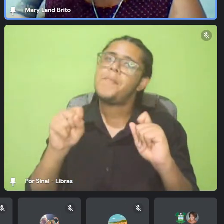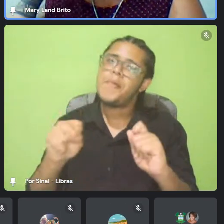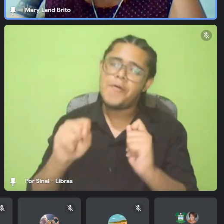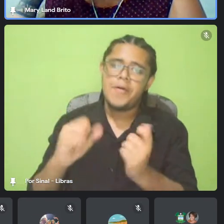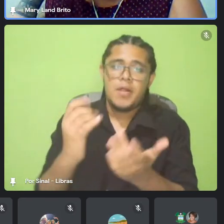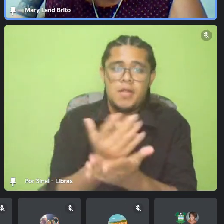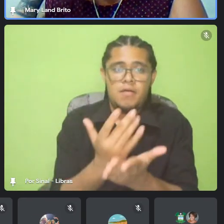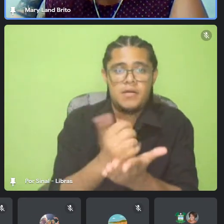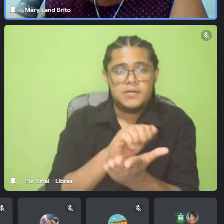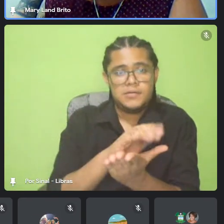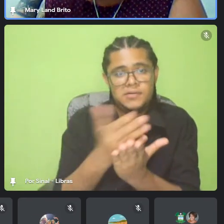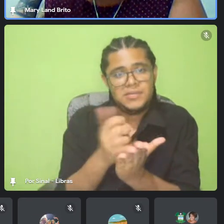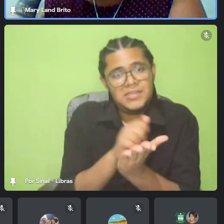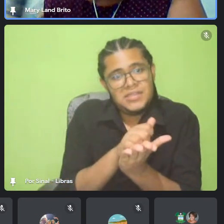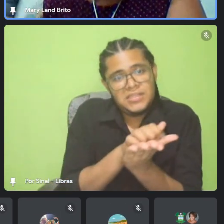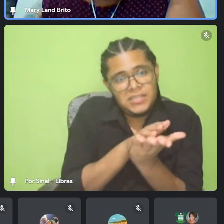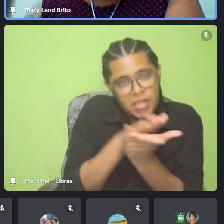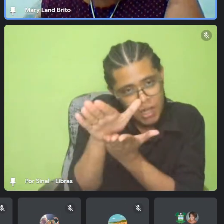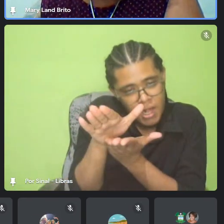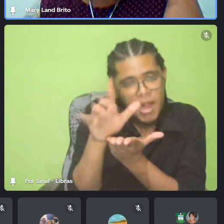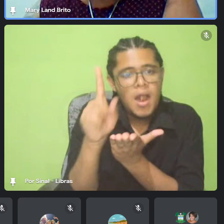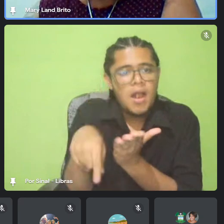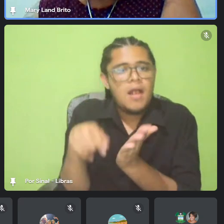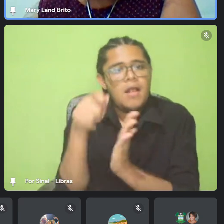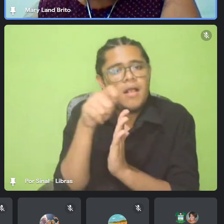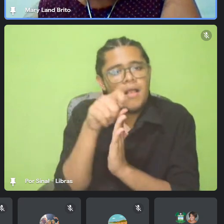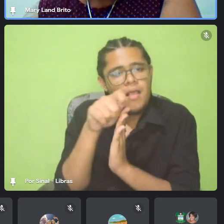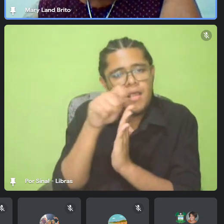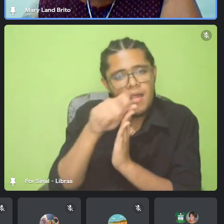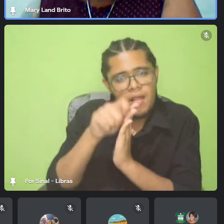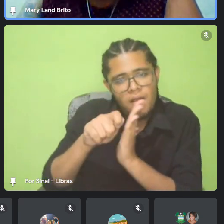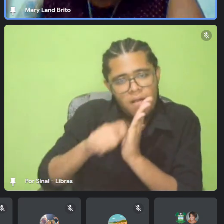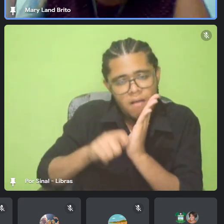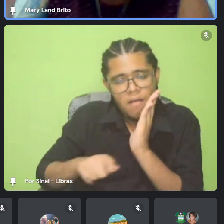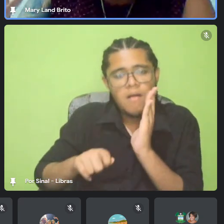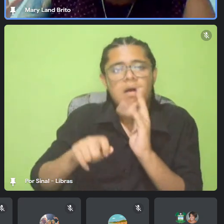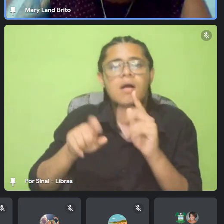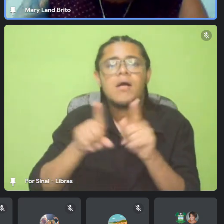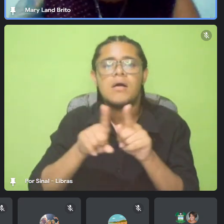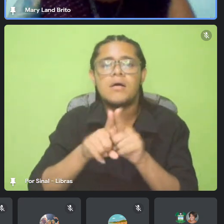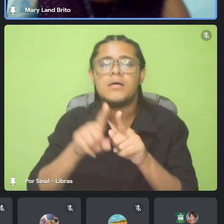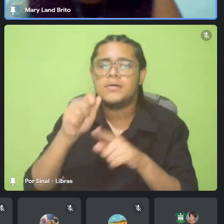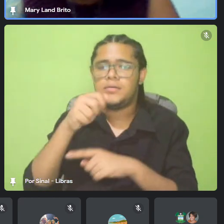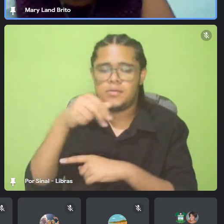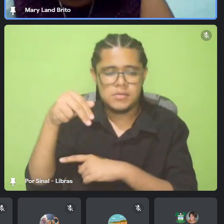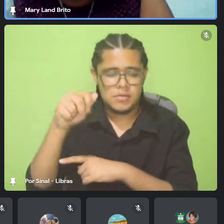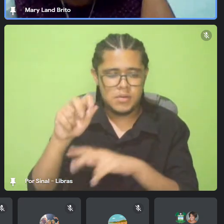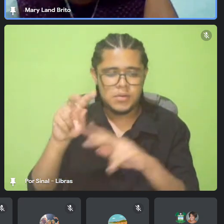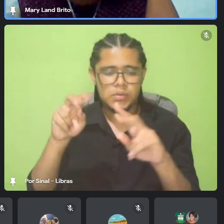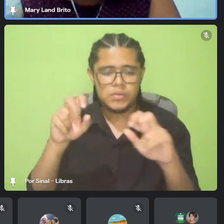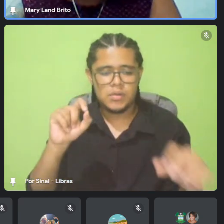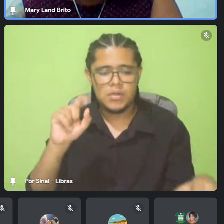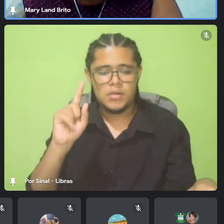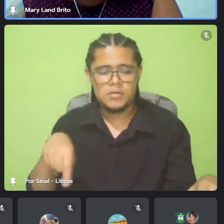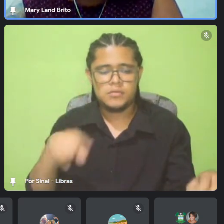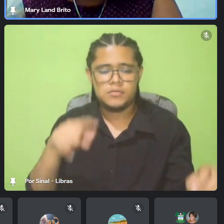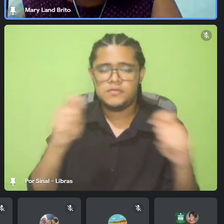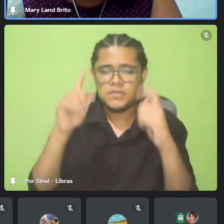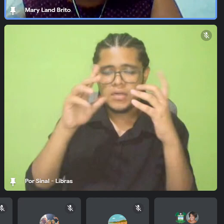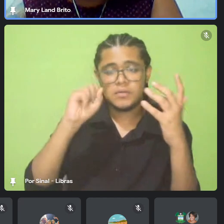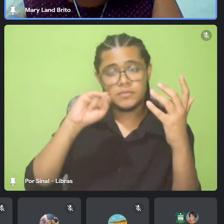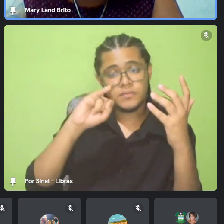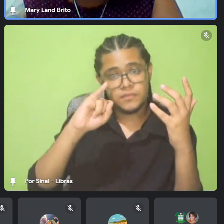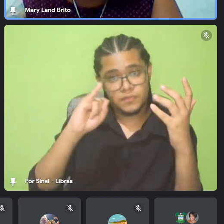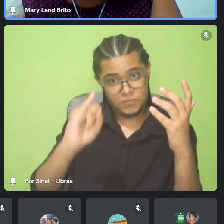recurso daqui. A Ana, sobre o festival, que se você quer fazer um encontro, né, e